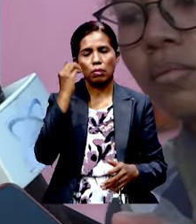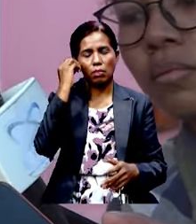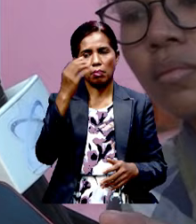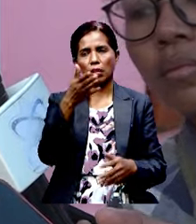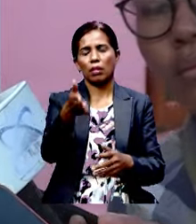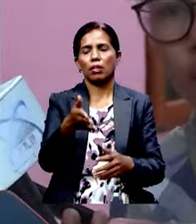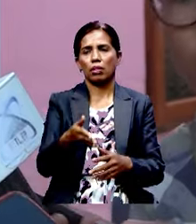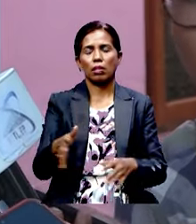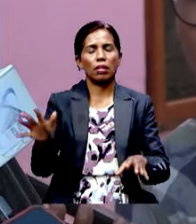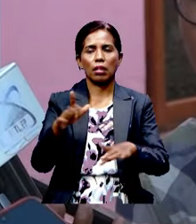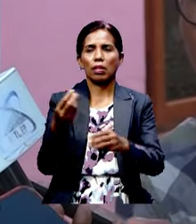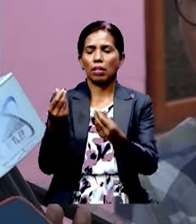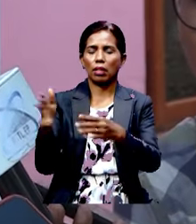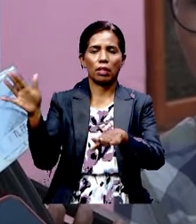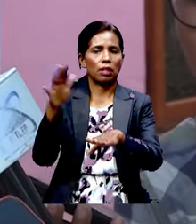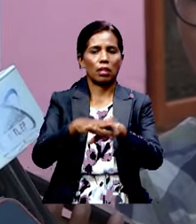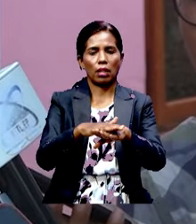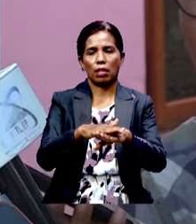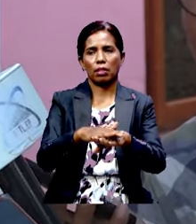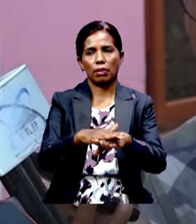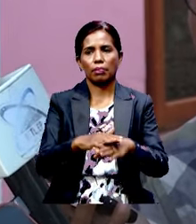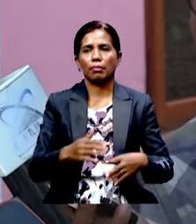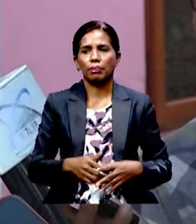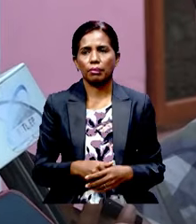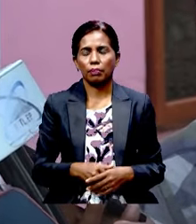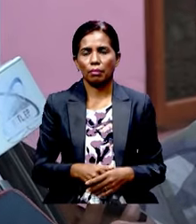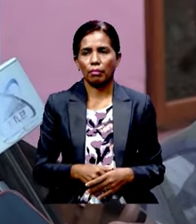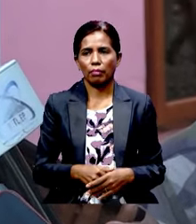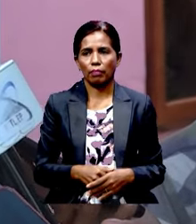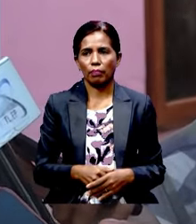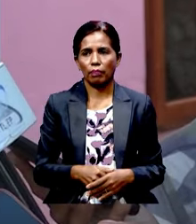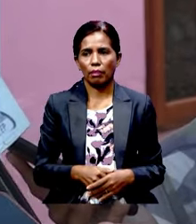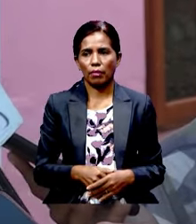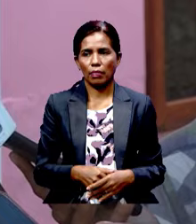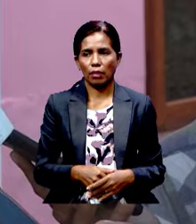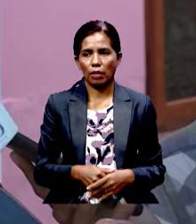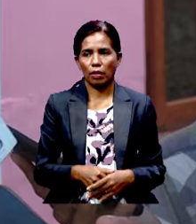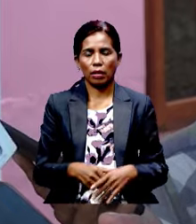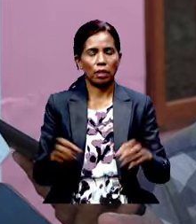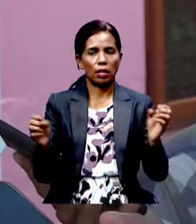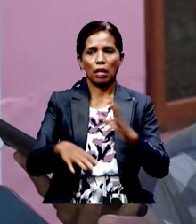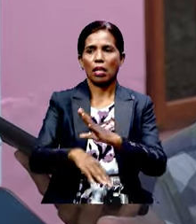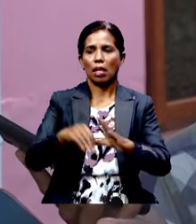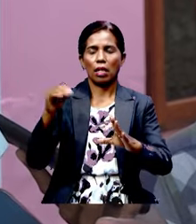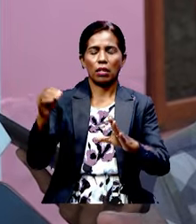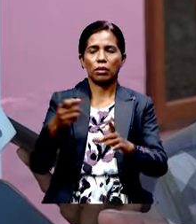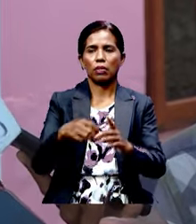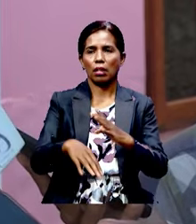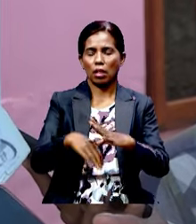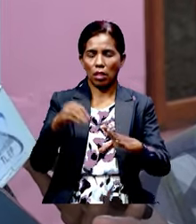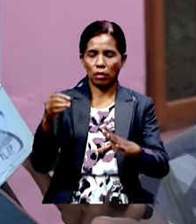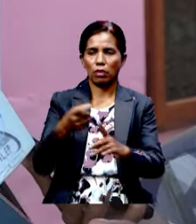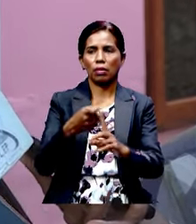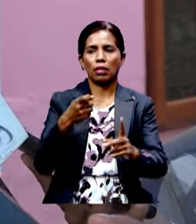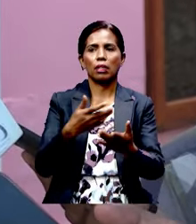está muito grande que tá bem um no banho uma fato mande então me tem né a consegue sair nem a consegue sair do bit me